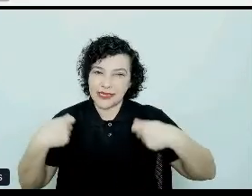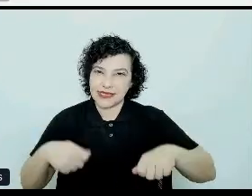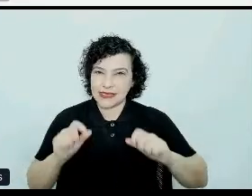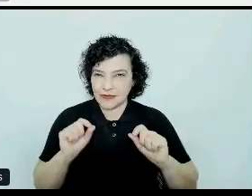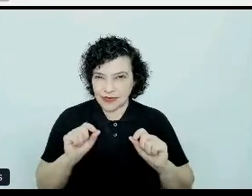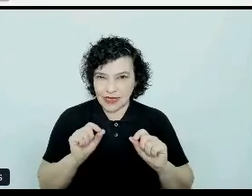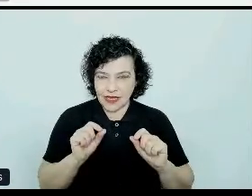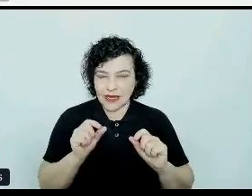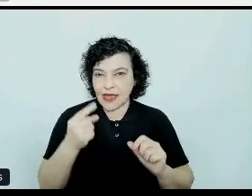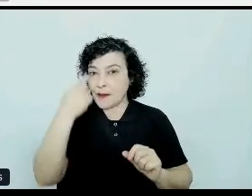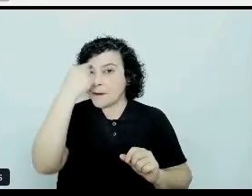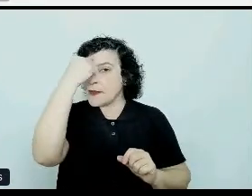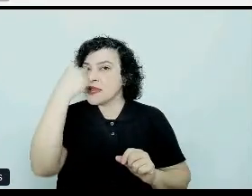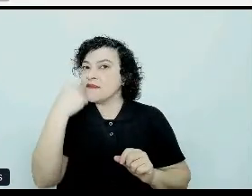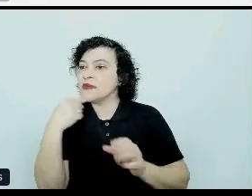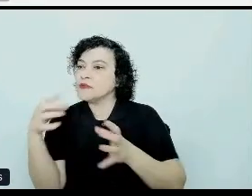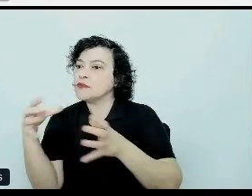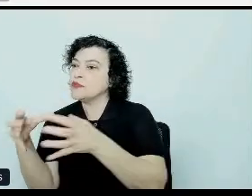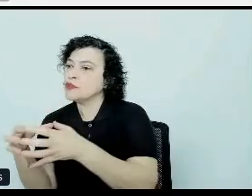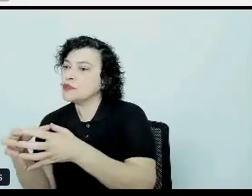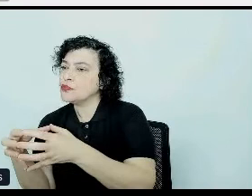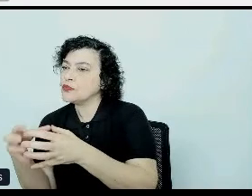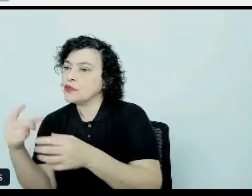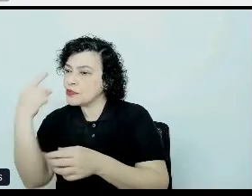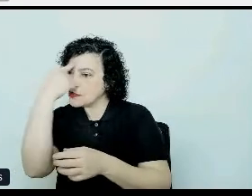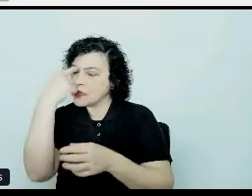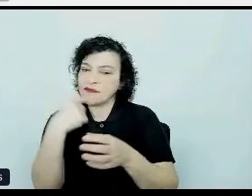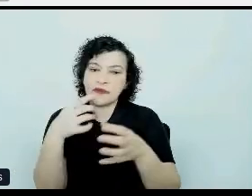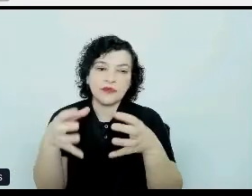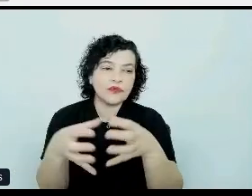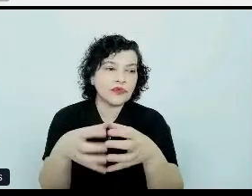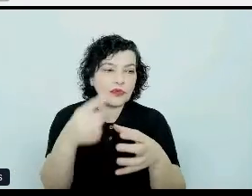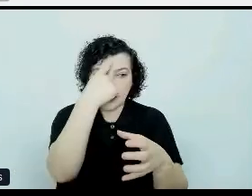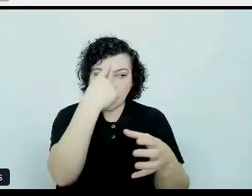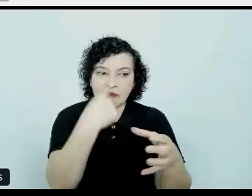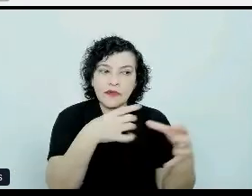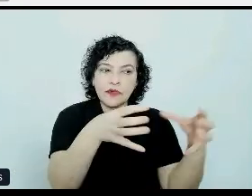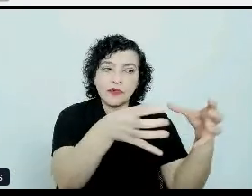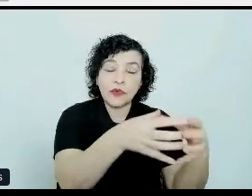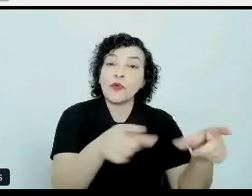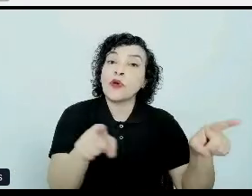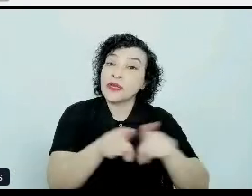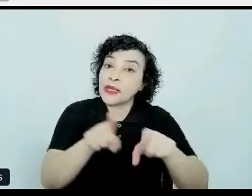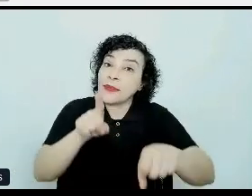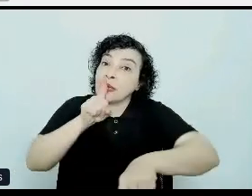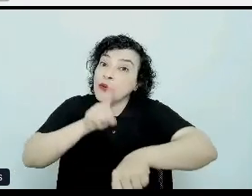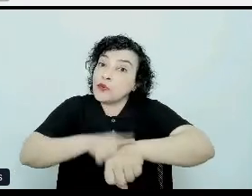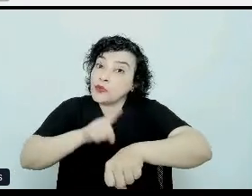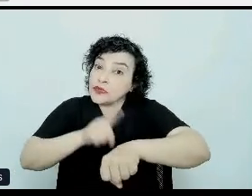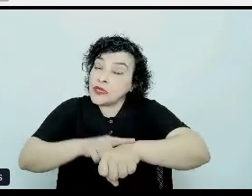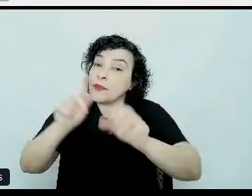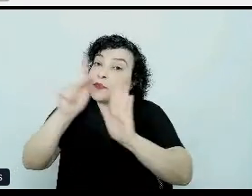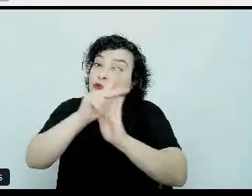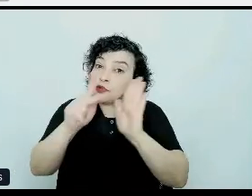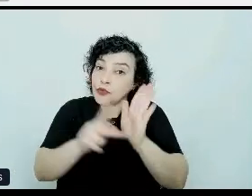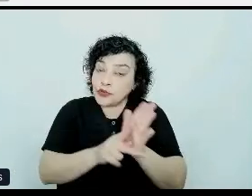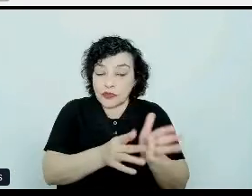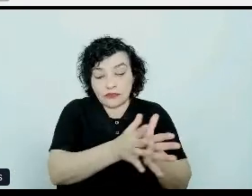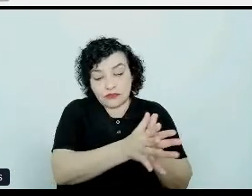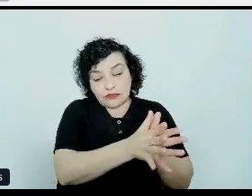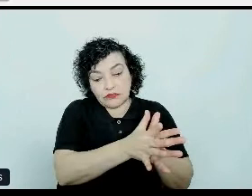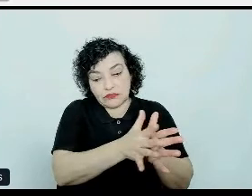com o perfil, né, e com a cronologia do projeto, né. Então, questões mais estruturais você